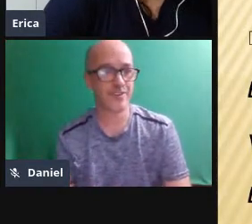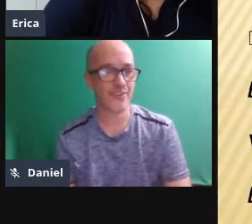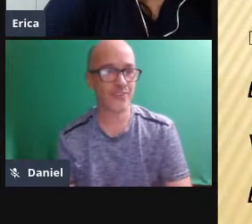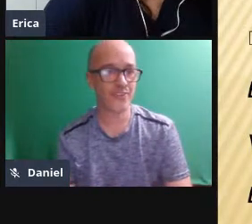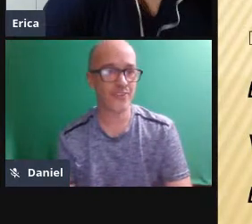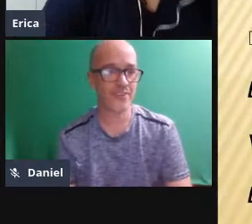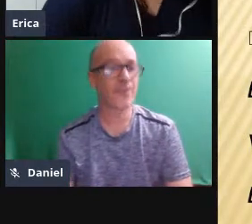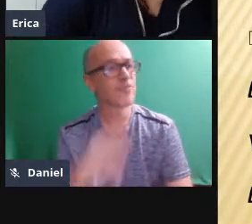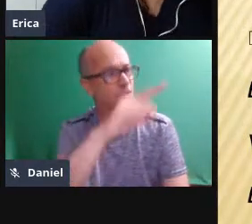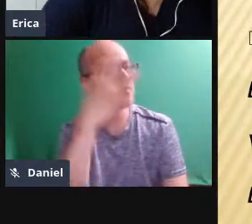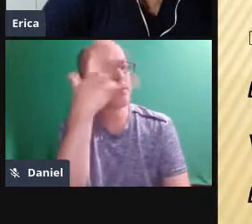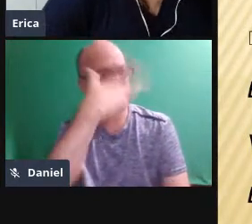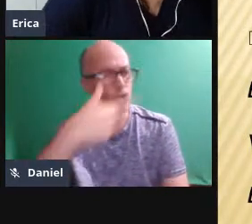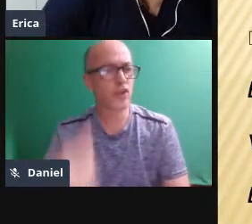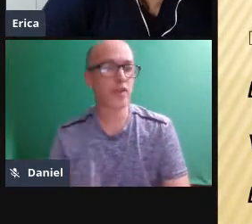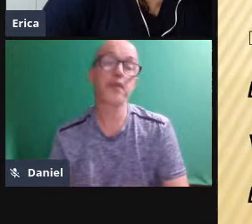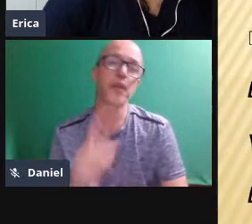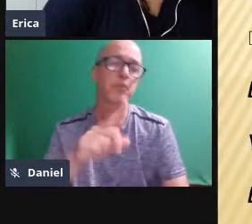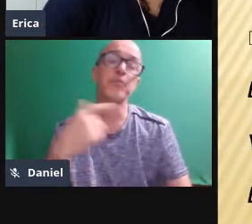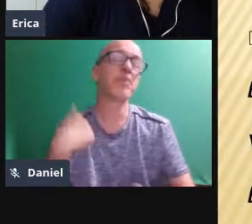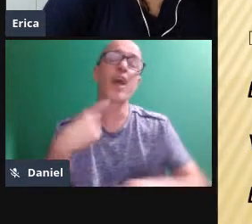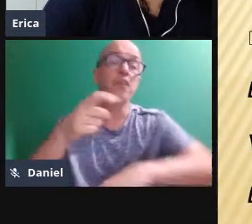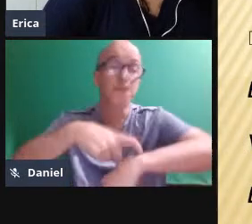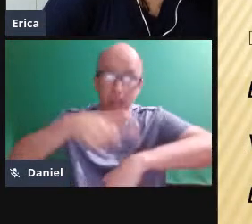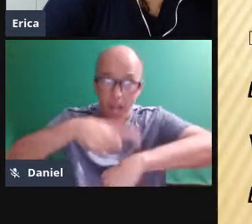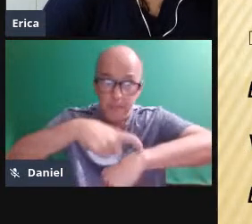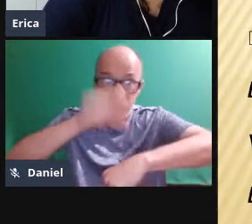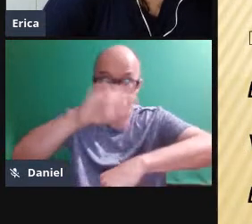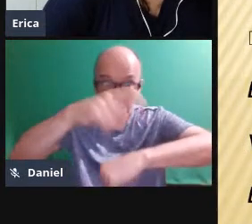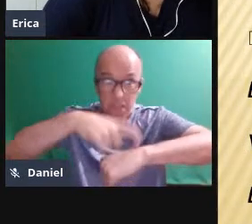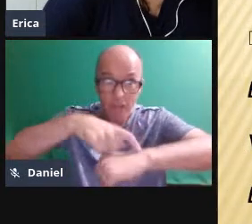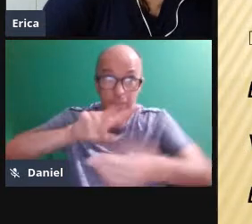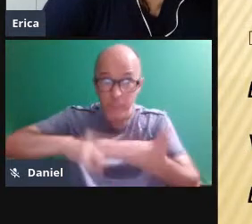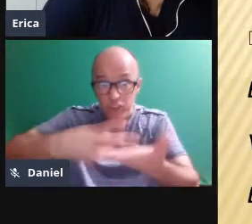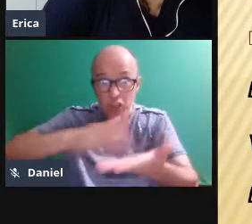Olha, olha em Libras. Bonito.